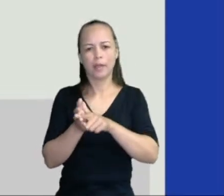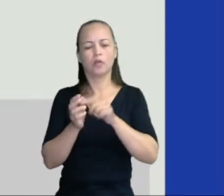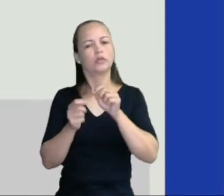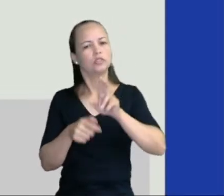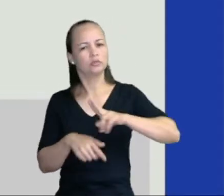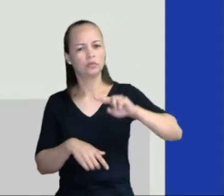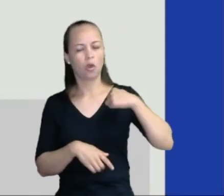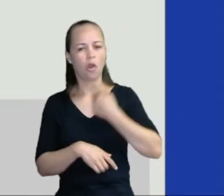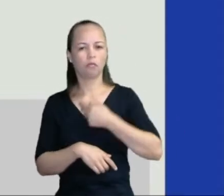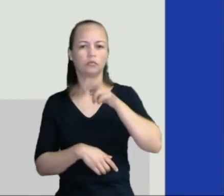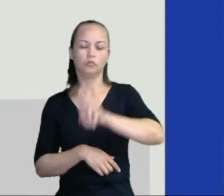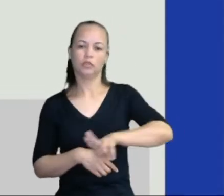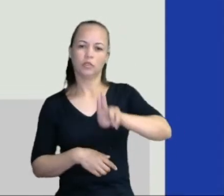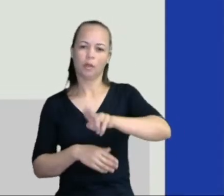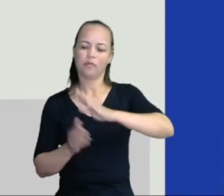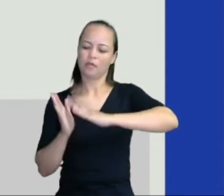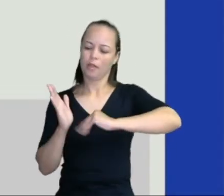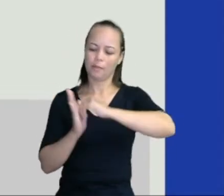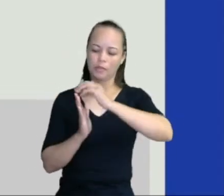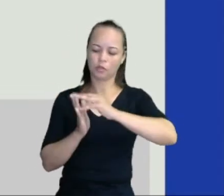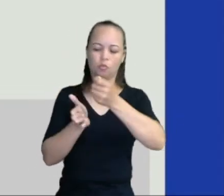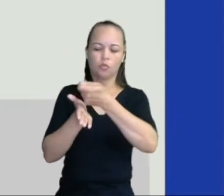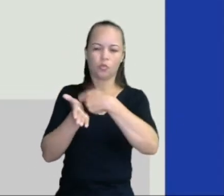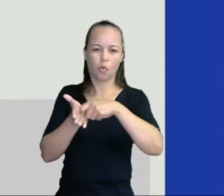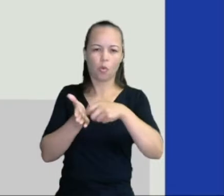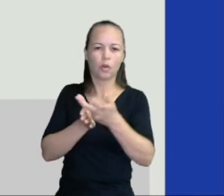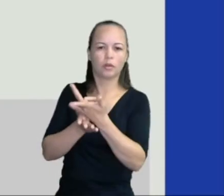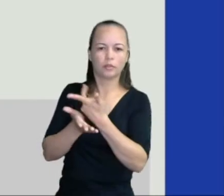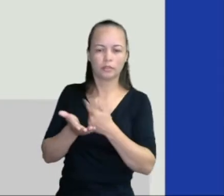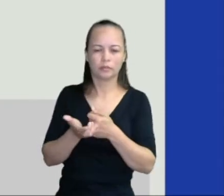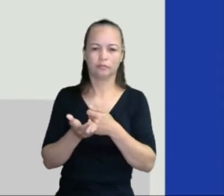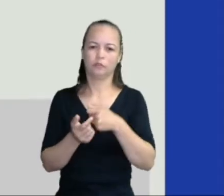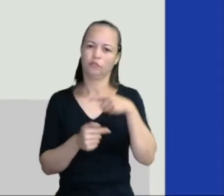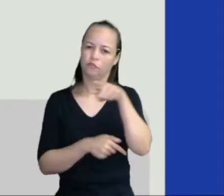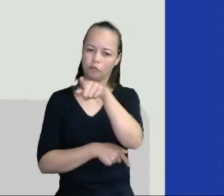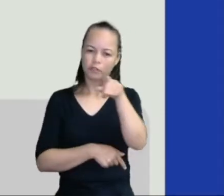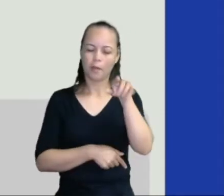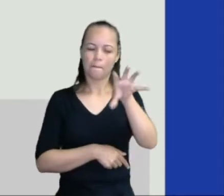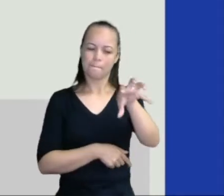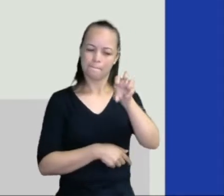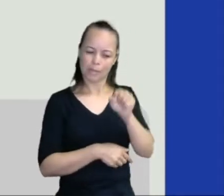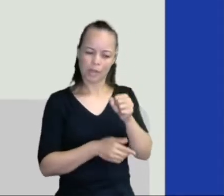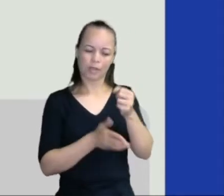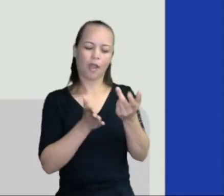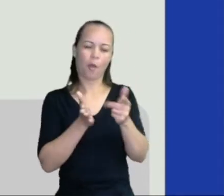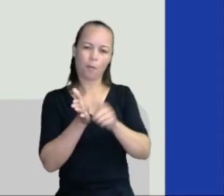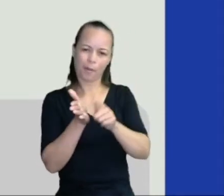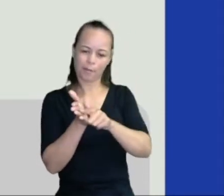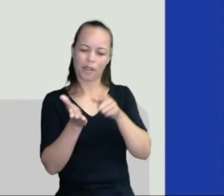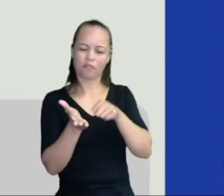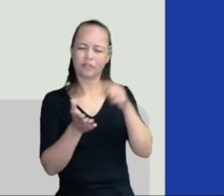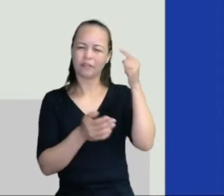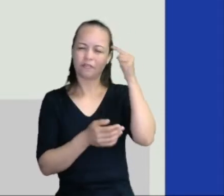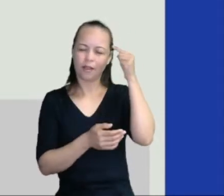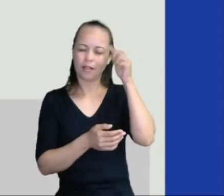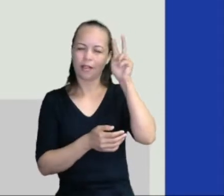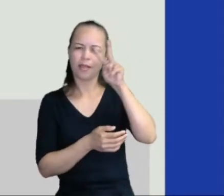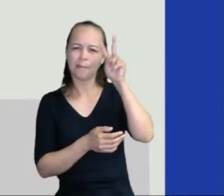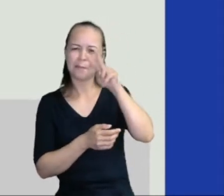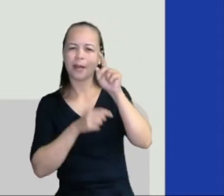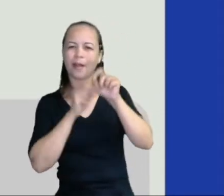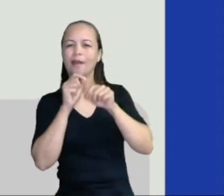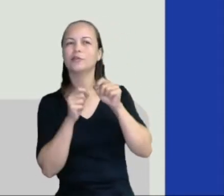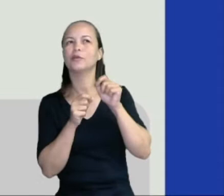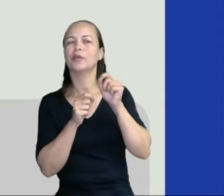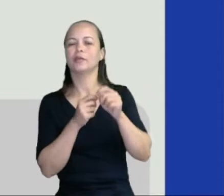para fazer um desenho. Quando você pega uma folha de papel agora, você vai lembrar da árvore de eucalipto. O papel